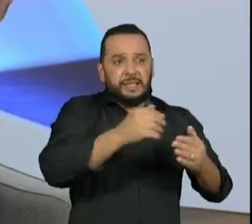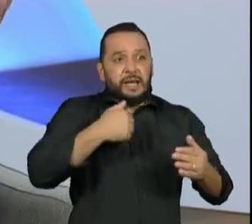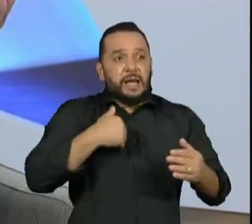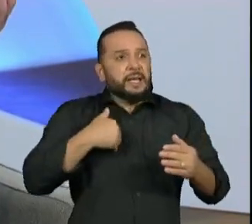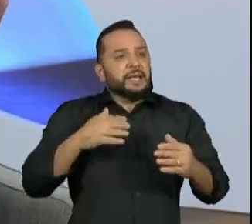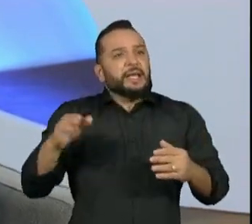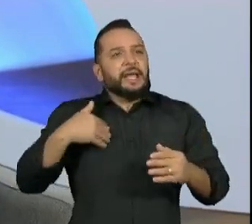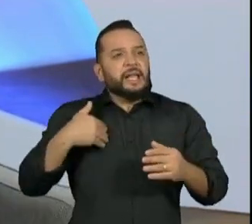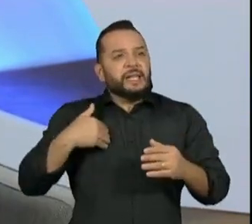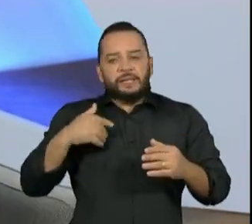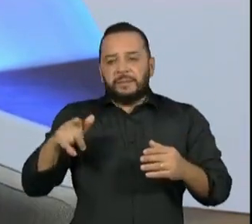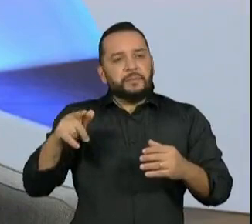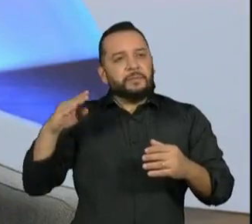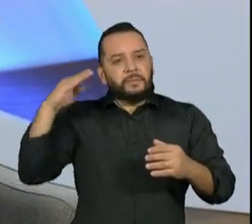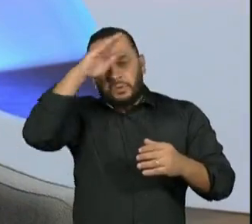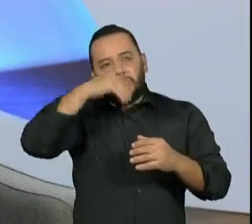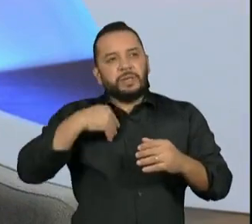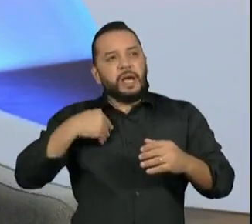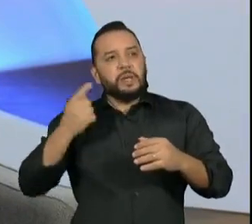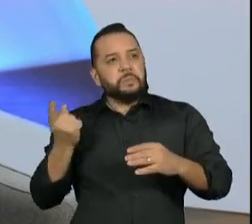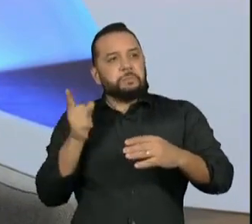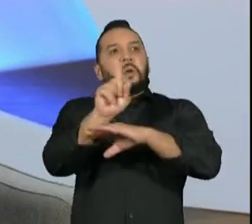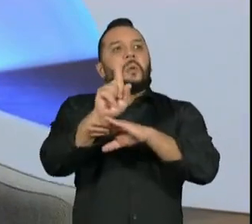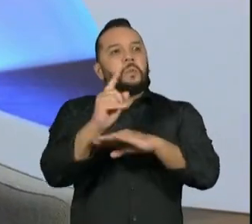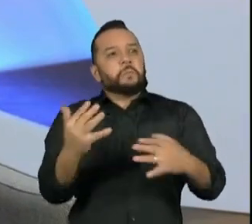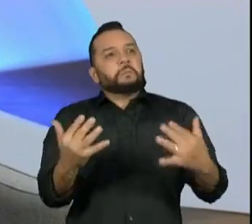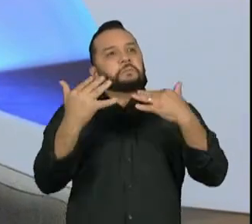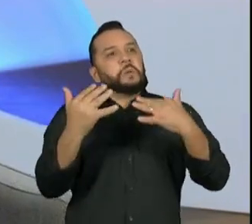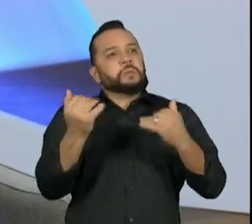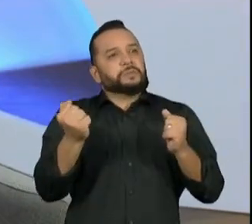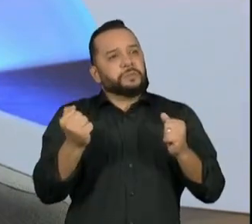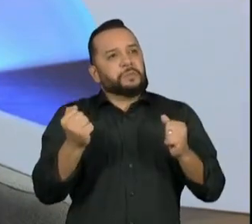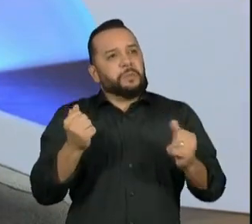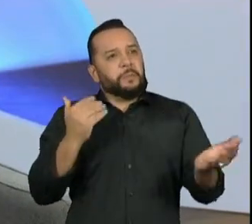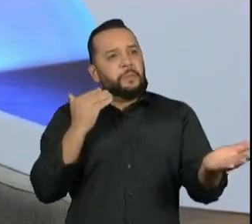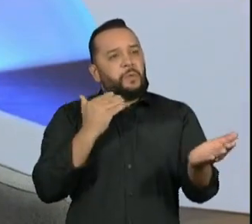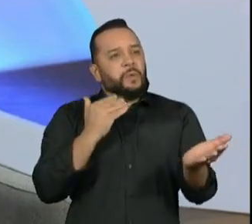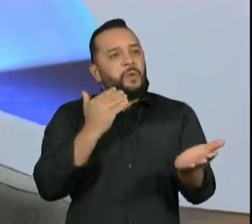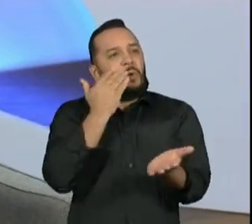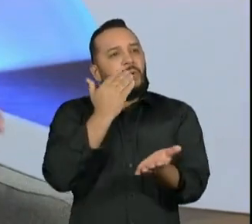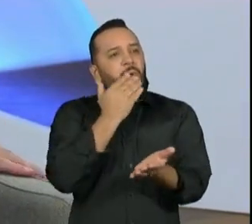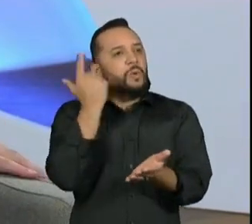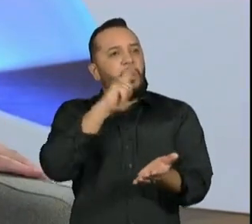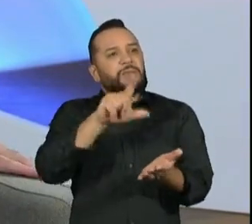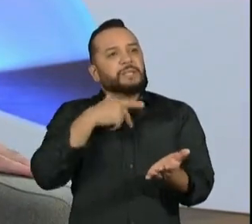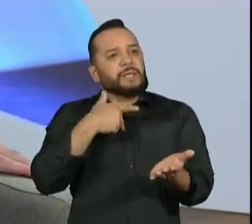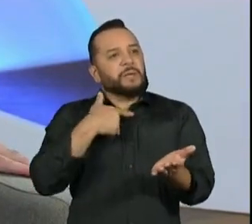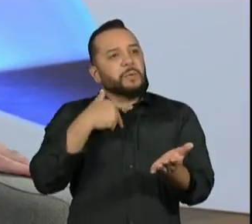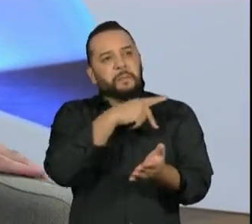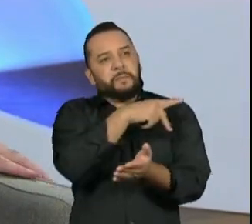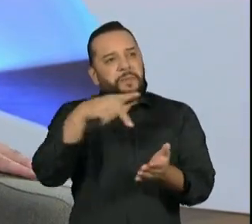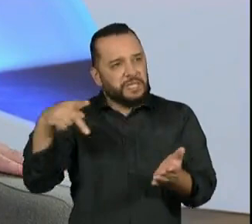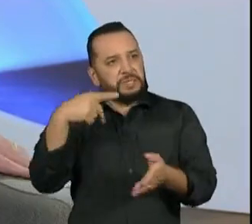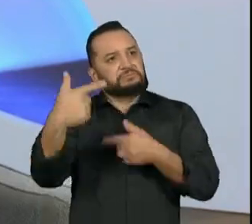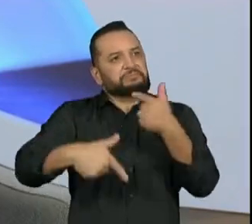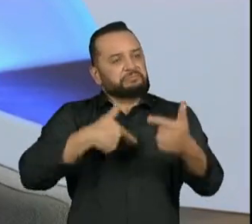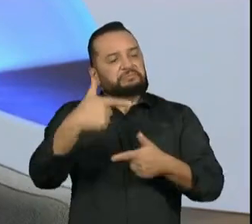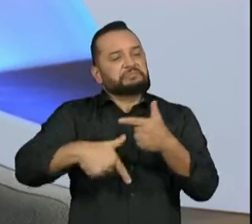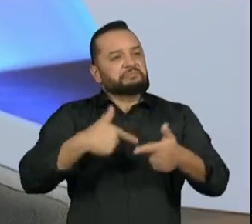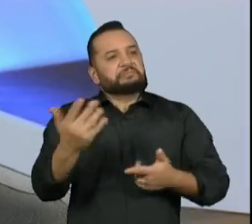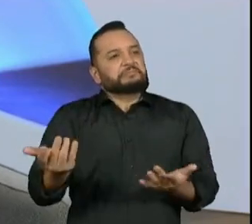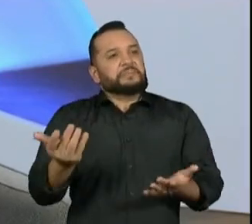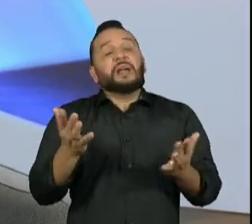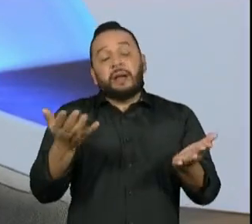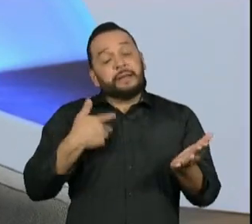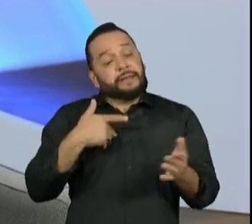sem filtro, sem pagarem portagem, e esse é que é o verdadeiro problema. Ou seja, o verdadeiro